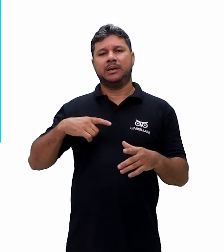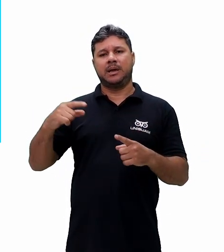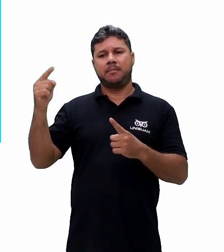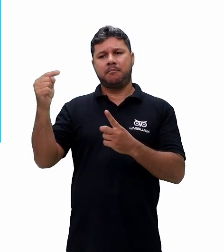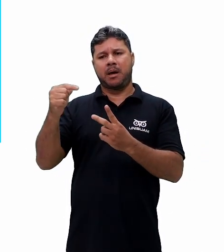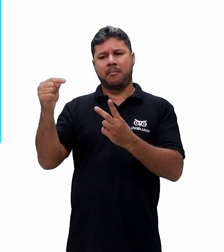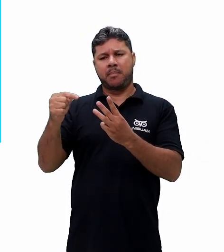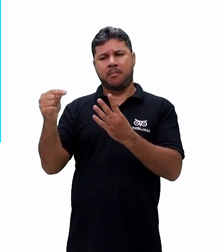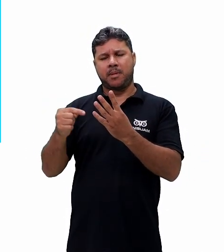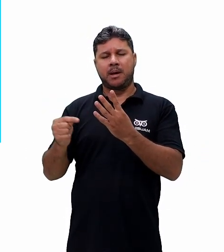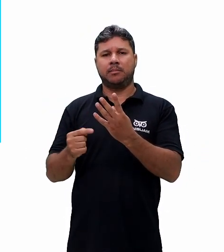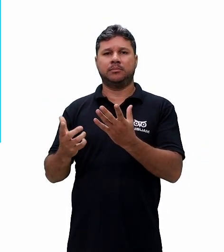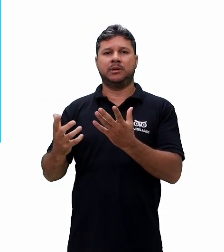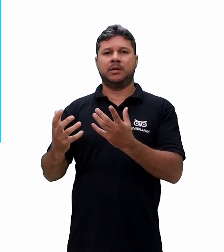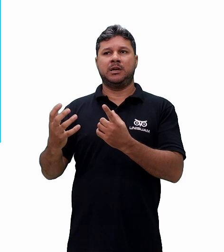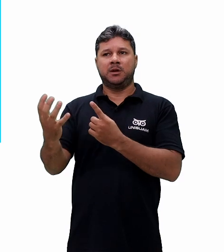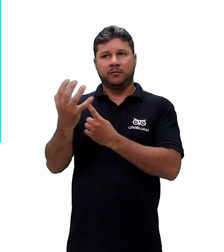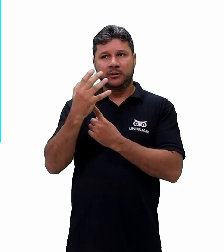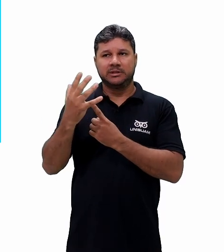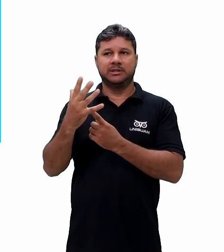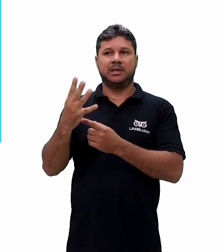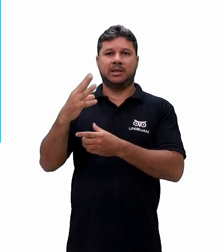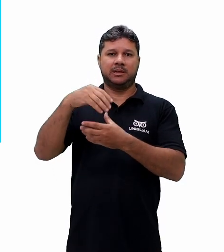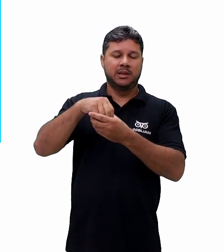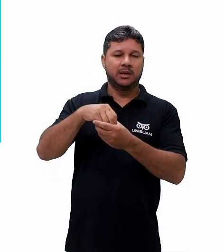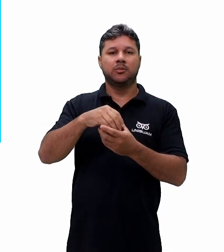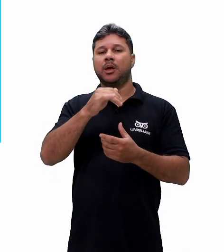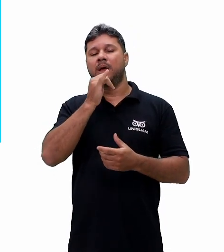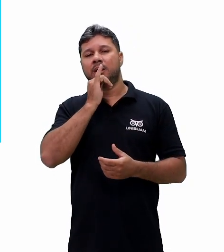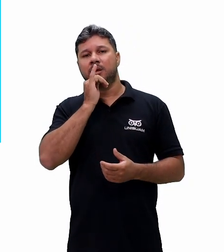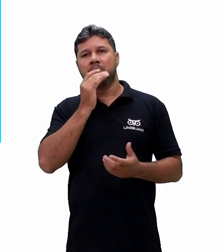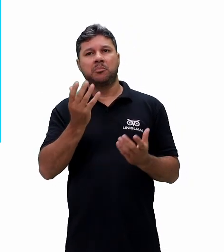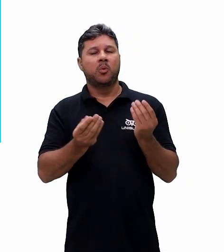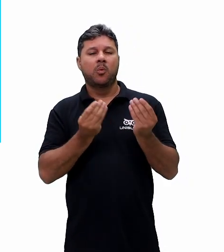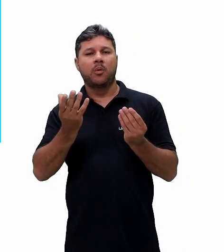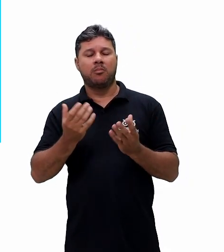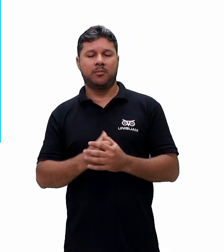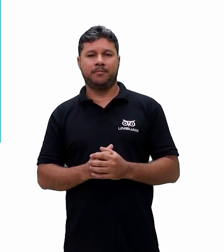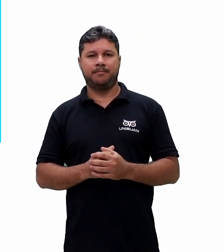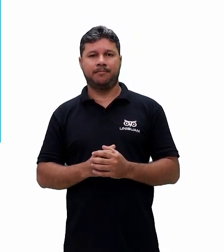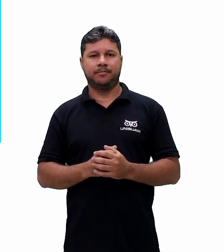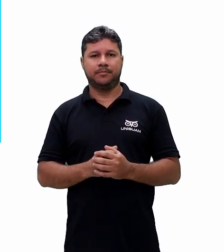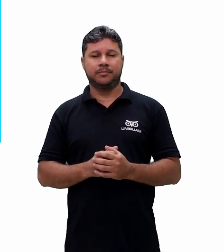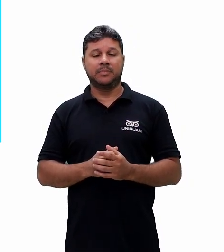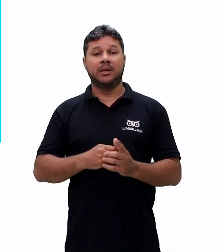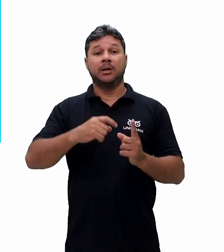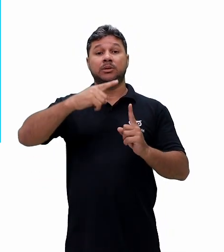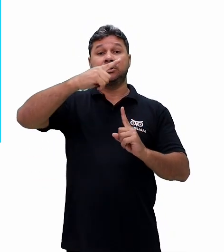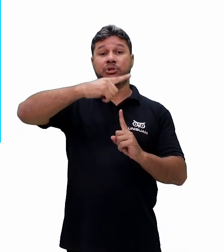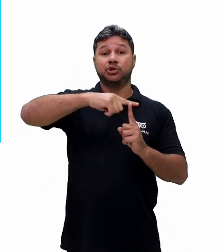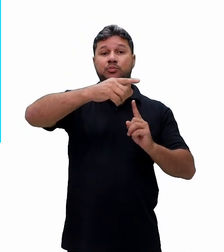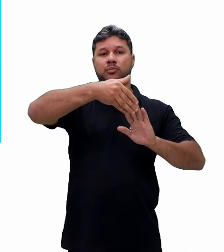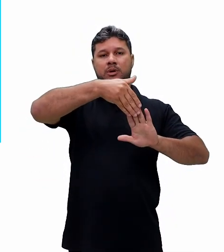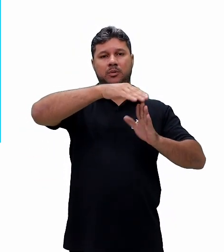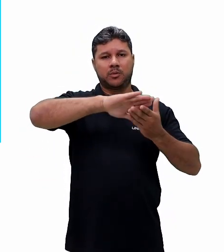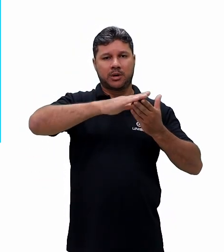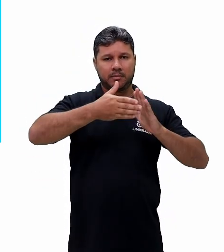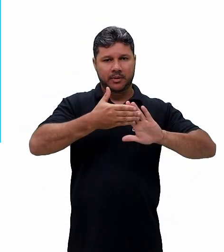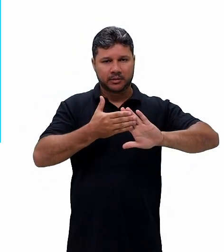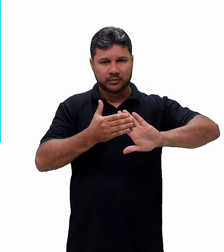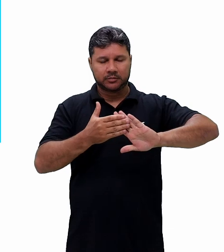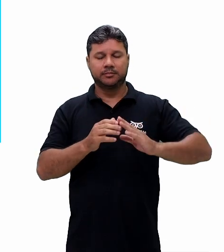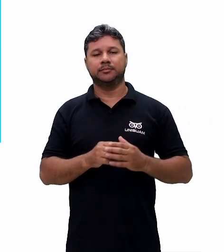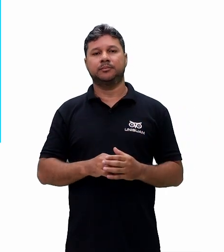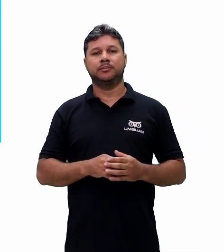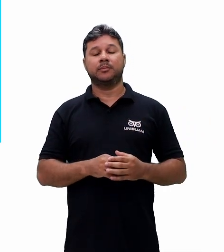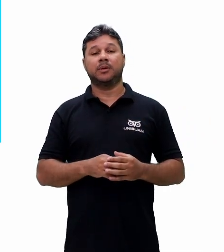depende de uma série de variáveis, de uma série de fatores. Mas como? Tipo de